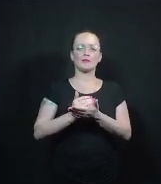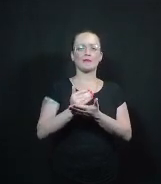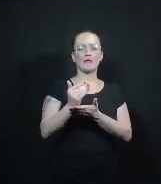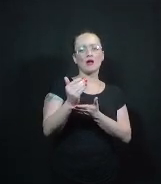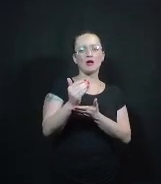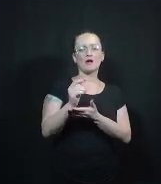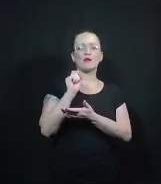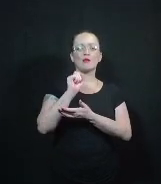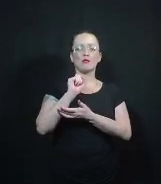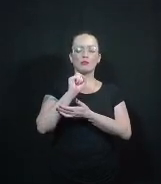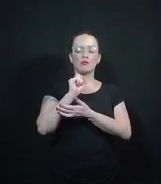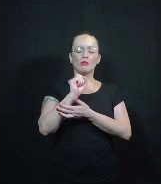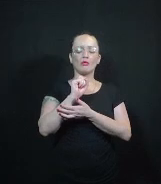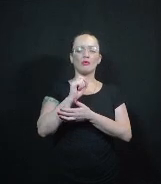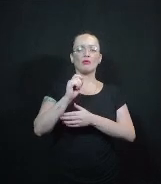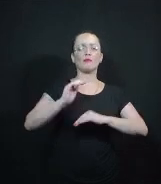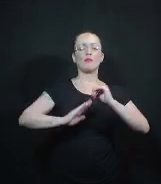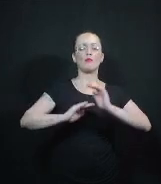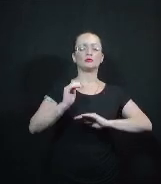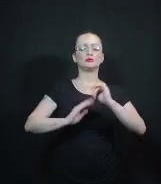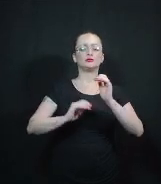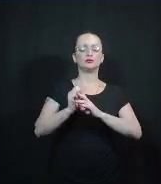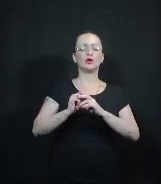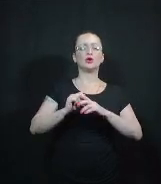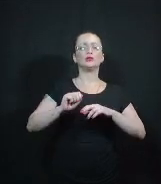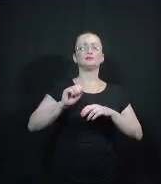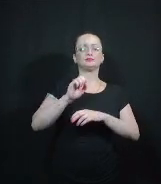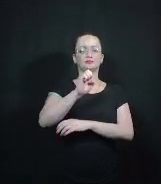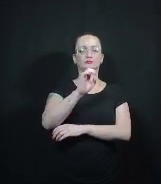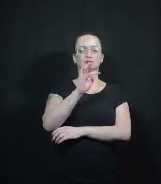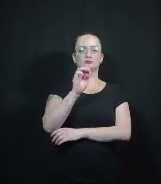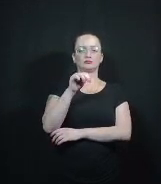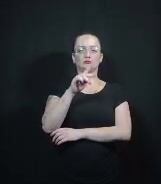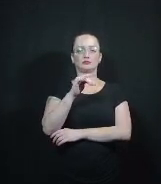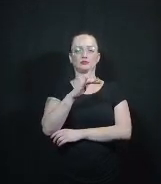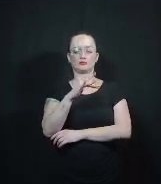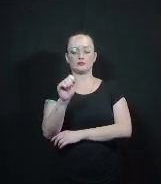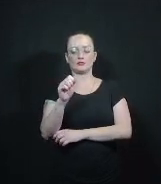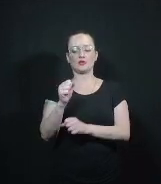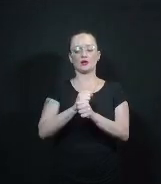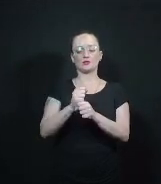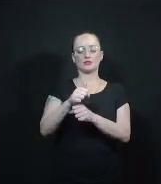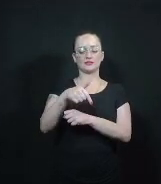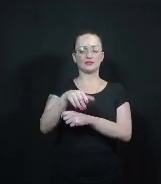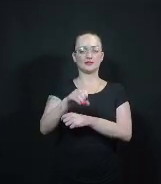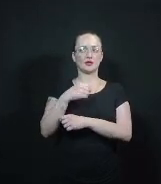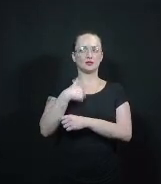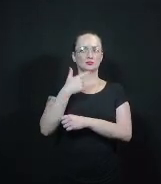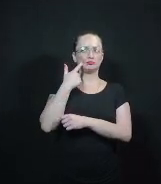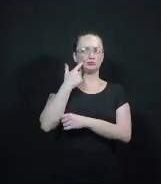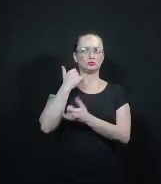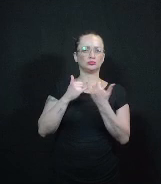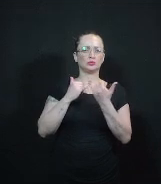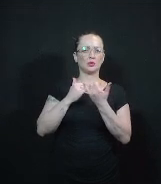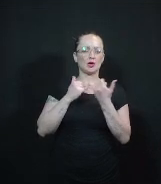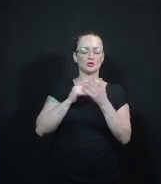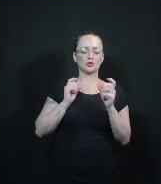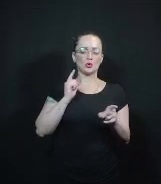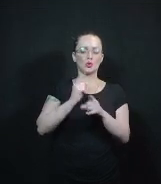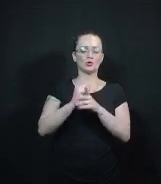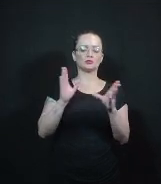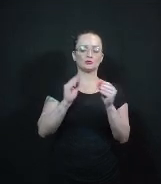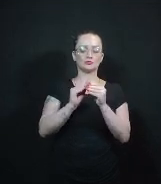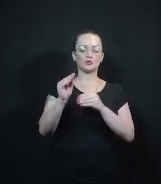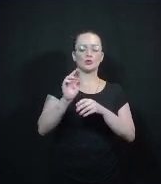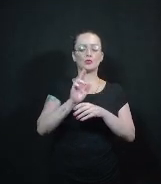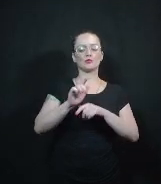com produções etnográficas nos anos 70, e eu tenho a impressão, encontra uma síntese no trabalho da professora